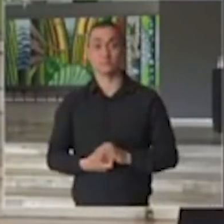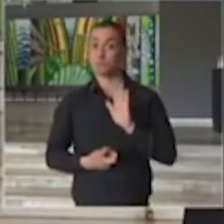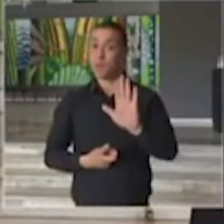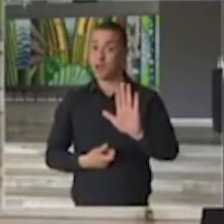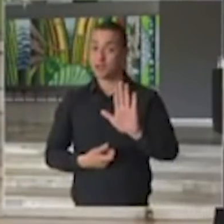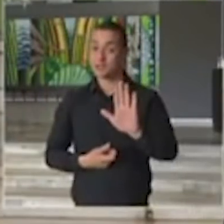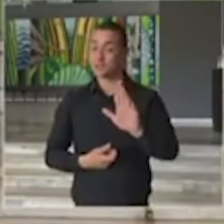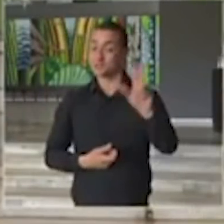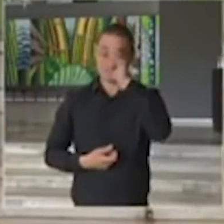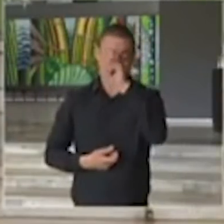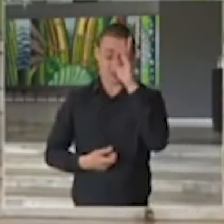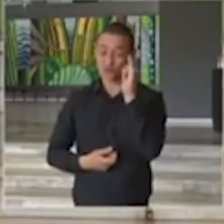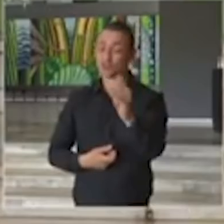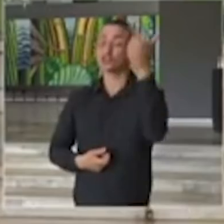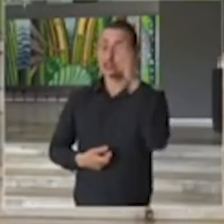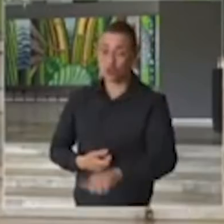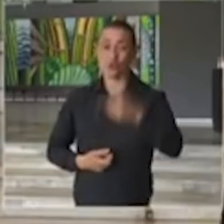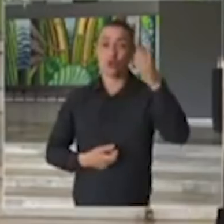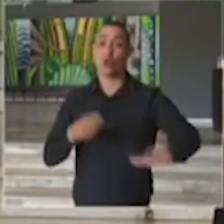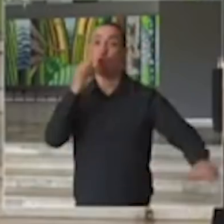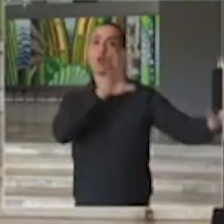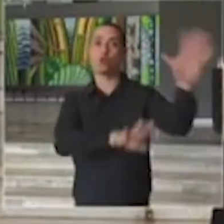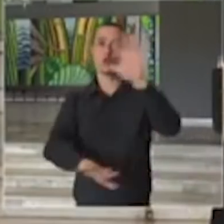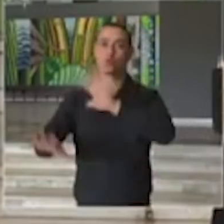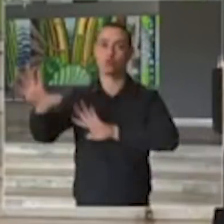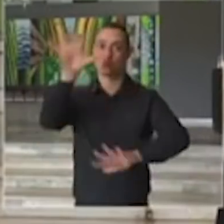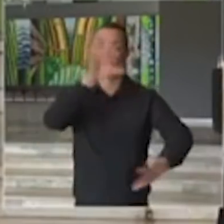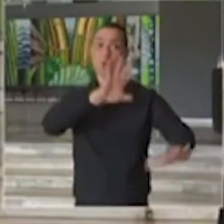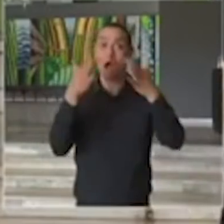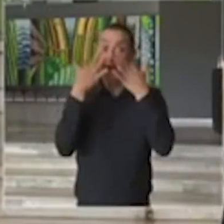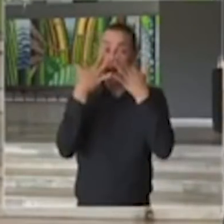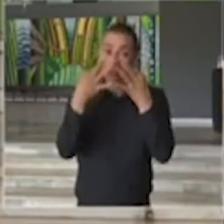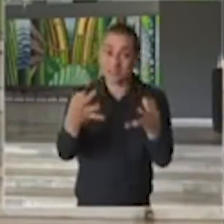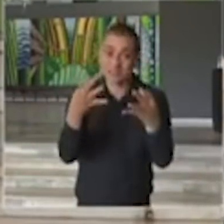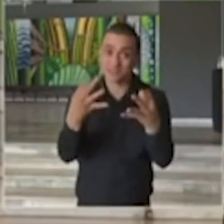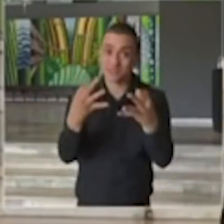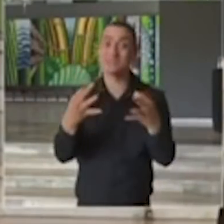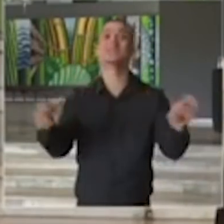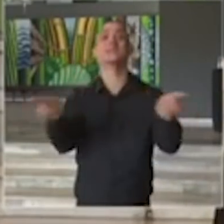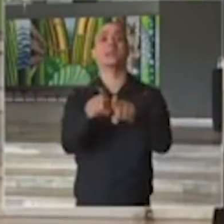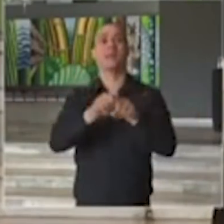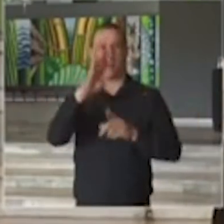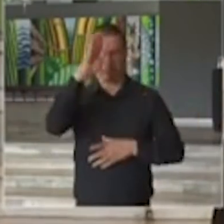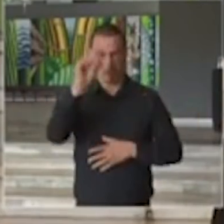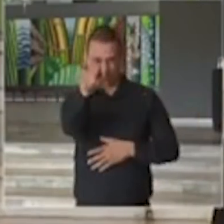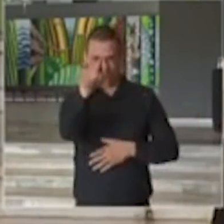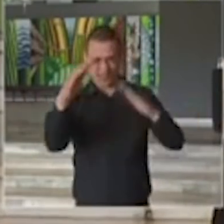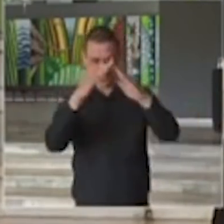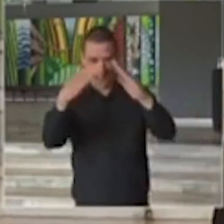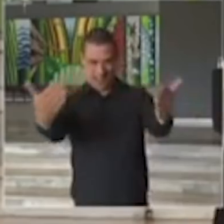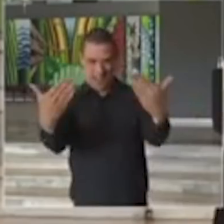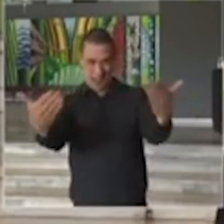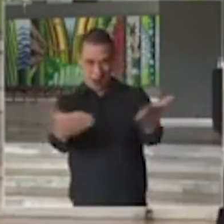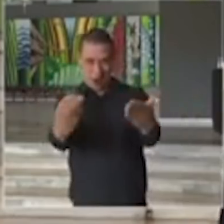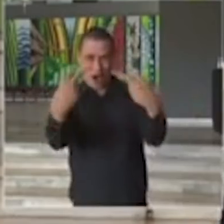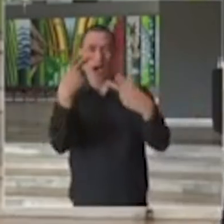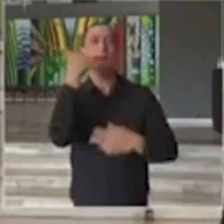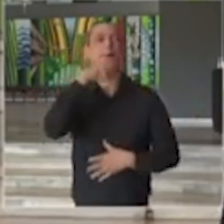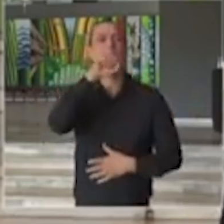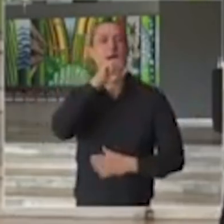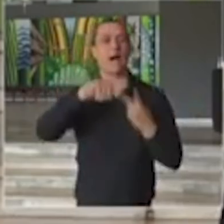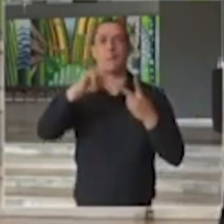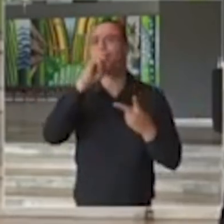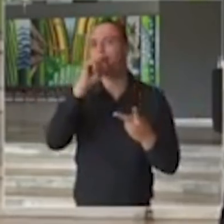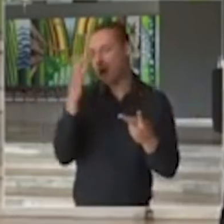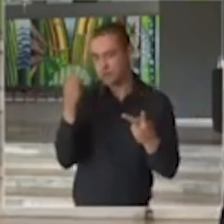mas sempre repito com prudência com atenção e principalmente a você que está em casa mãe de